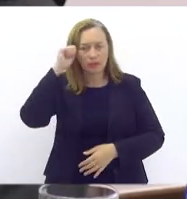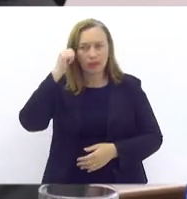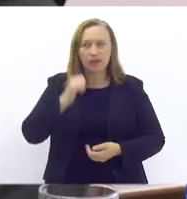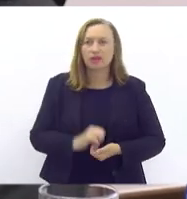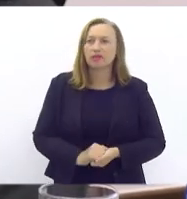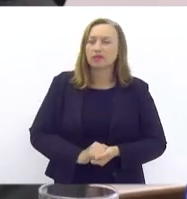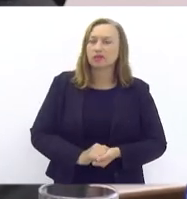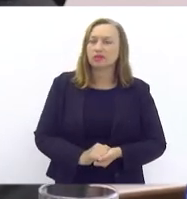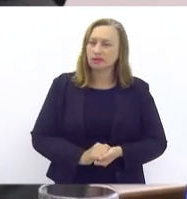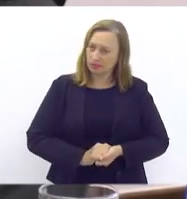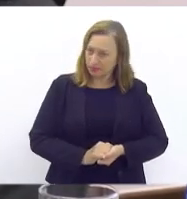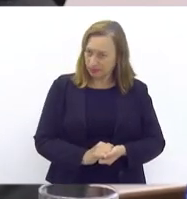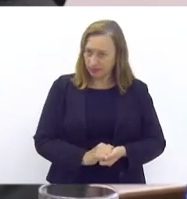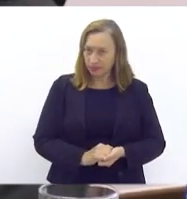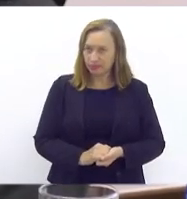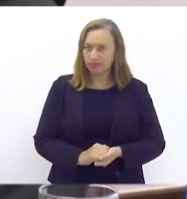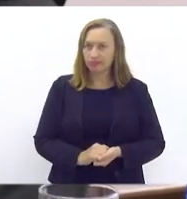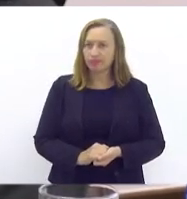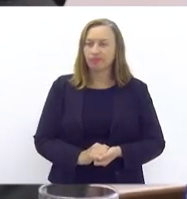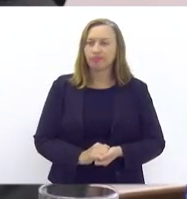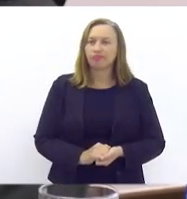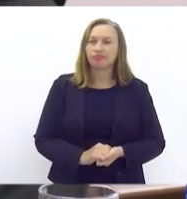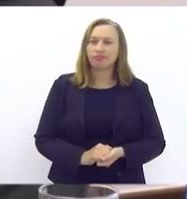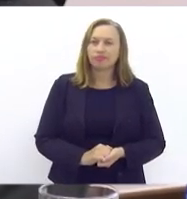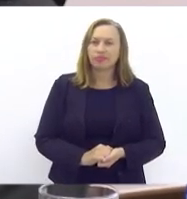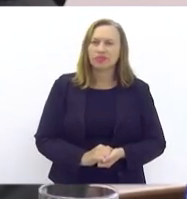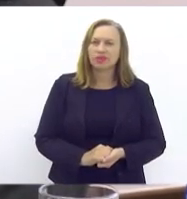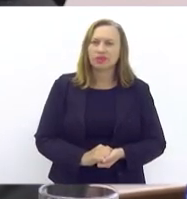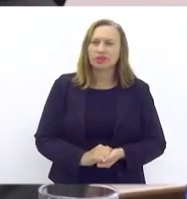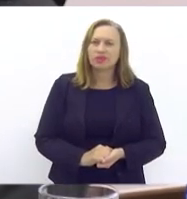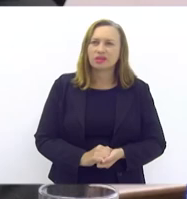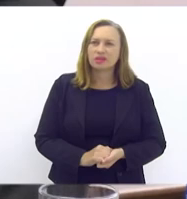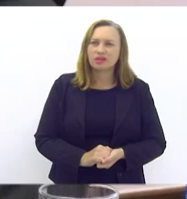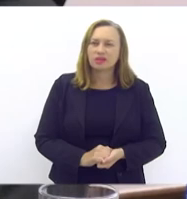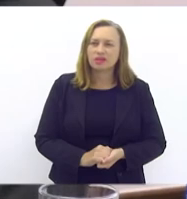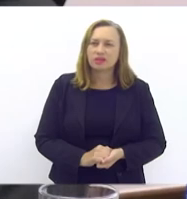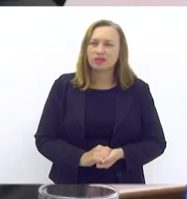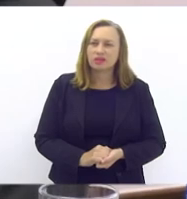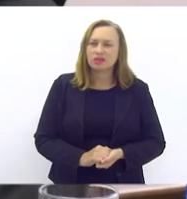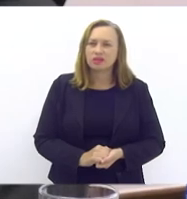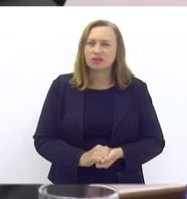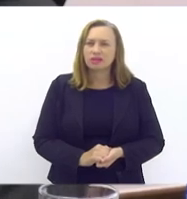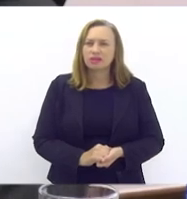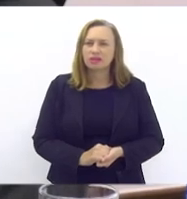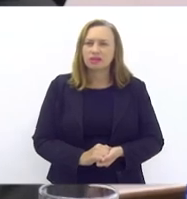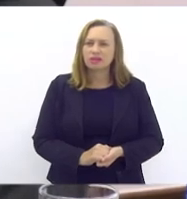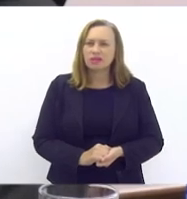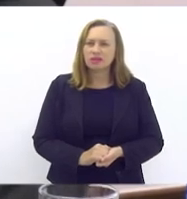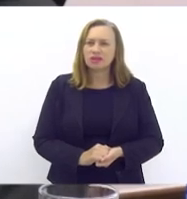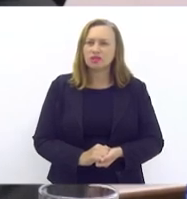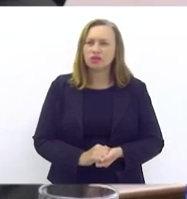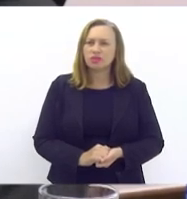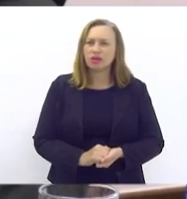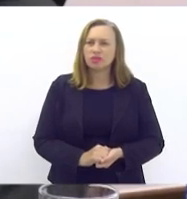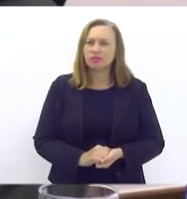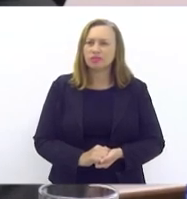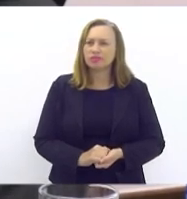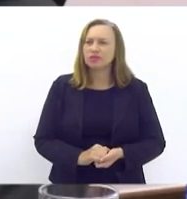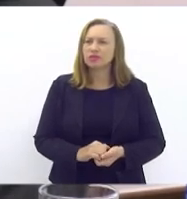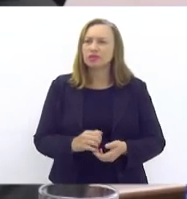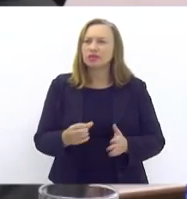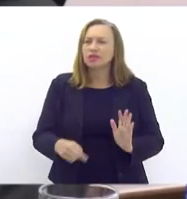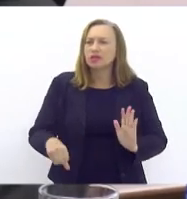cur a o curandeirismo criminalizou eh a a os batuques a a